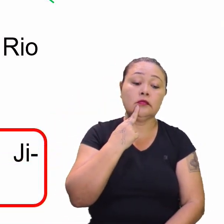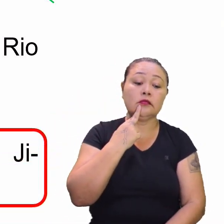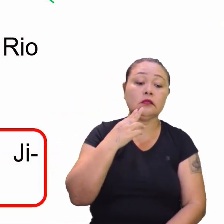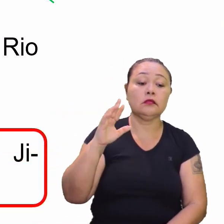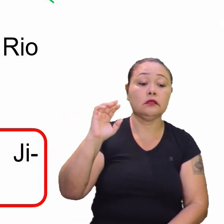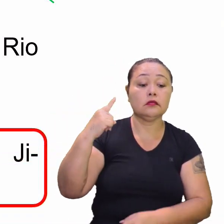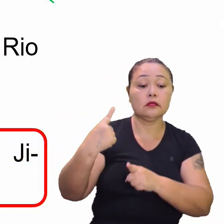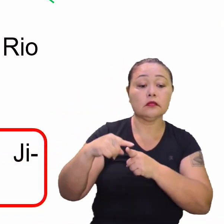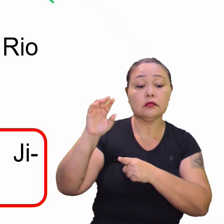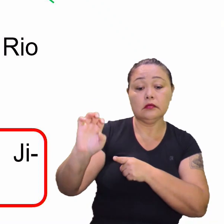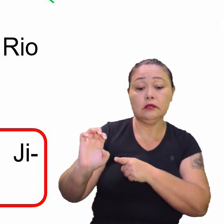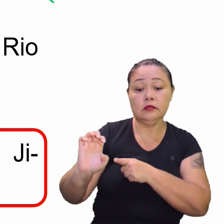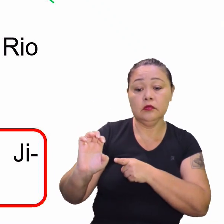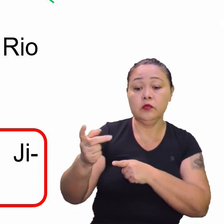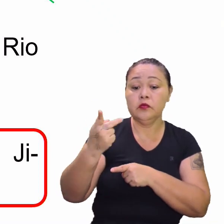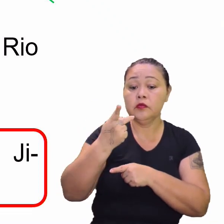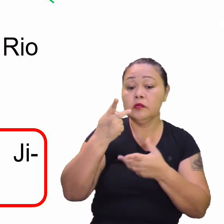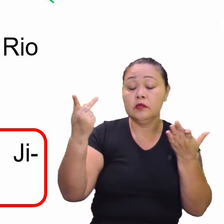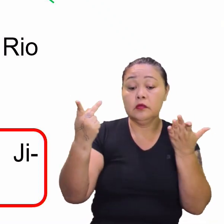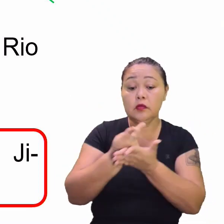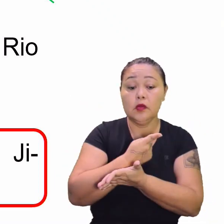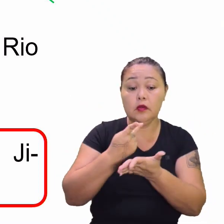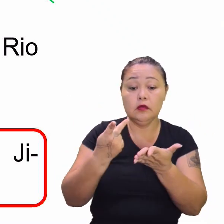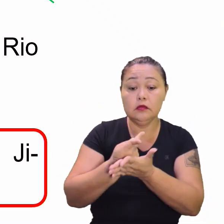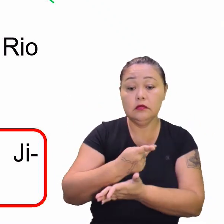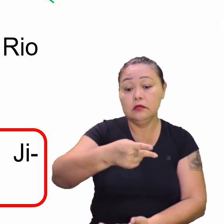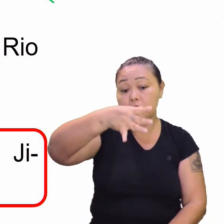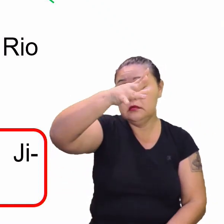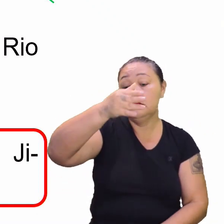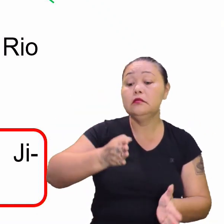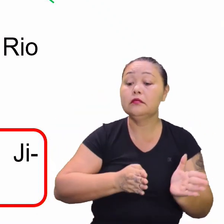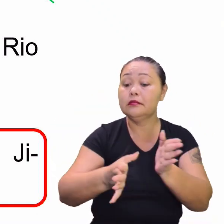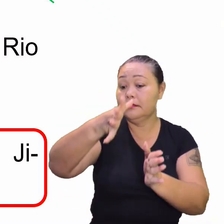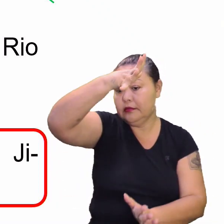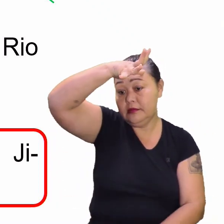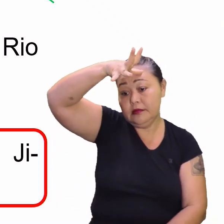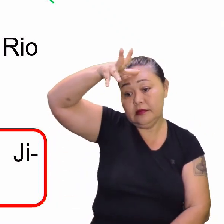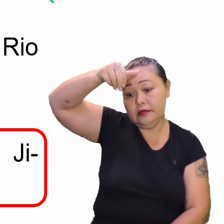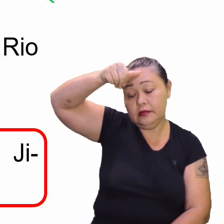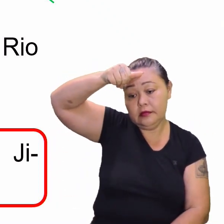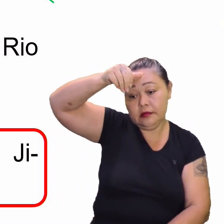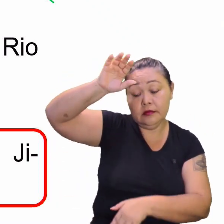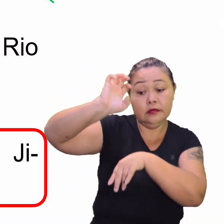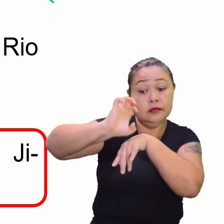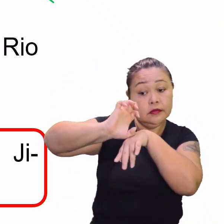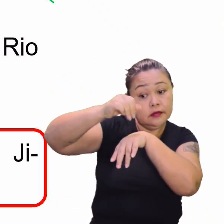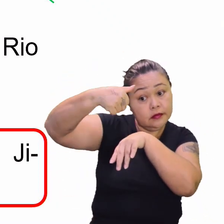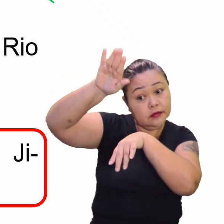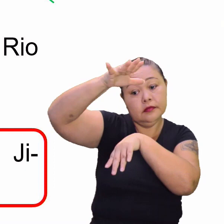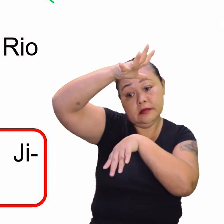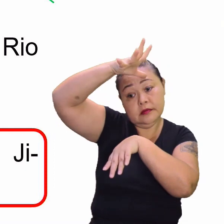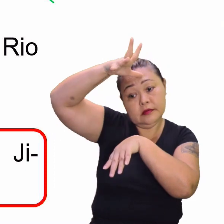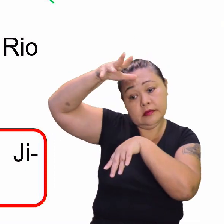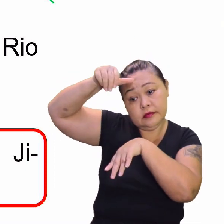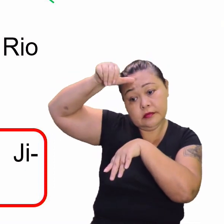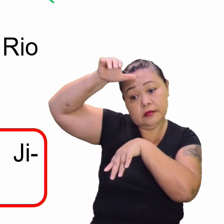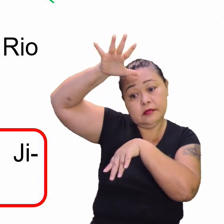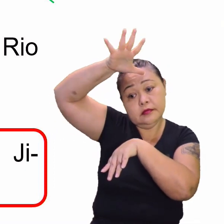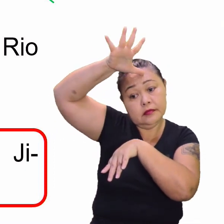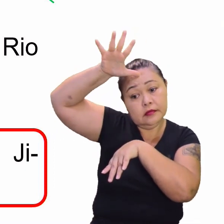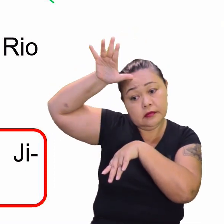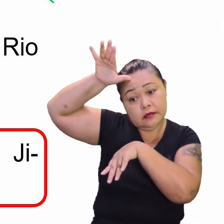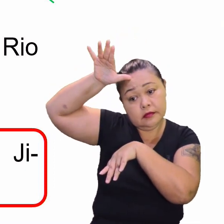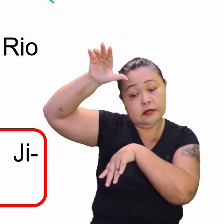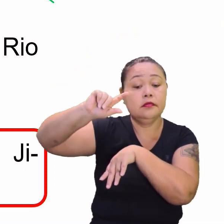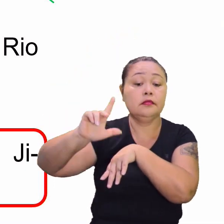a E está incorreta? O que a gente tem na E aí? O rio Amazonas. Amazonas, que é do estado do